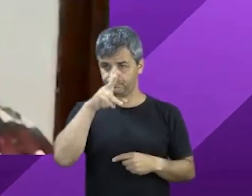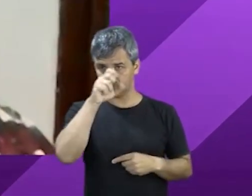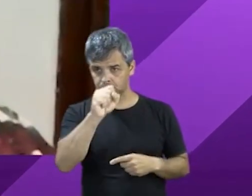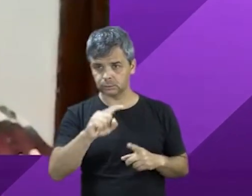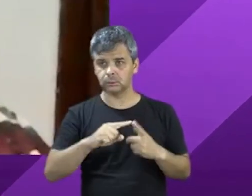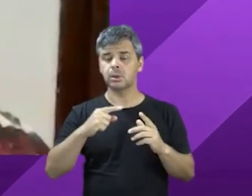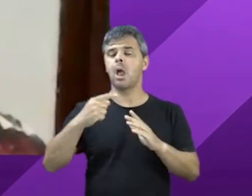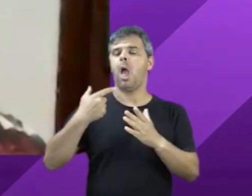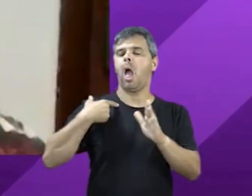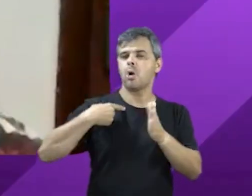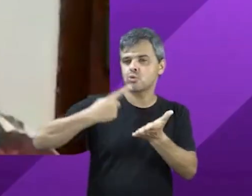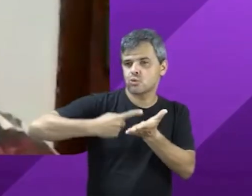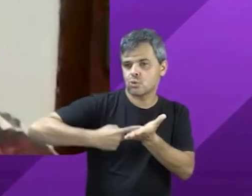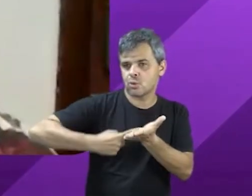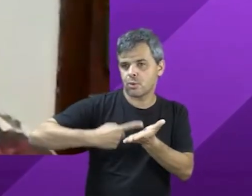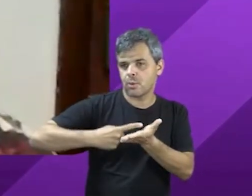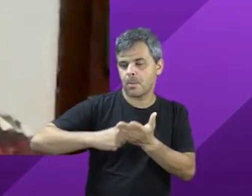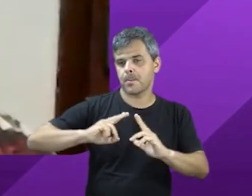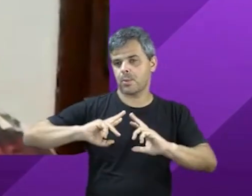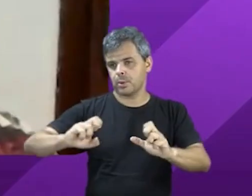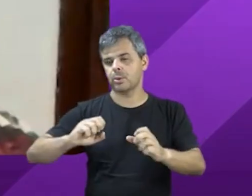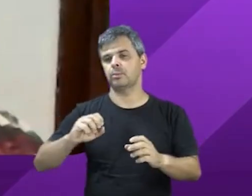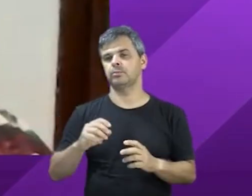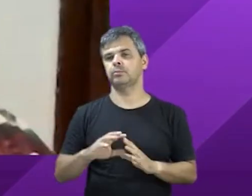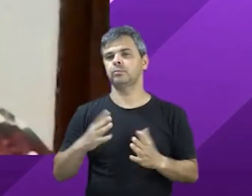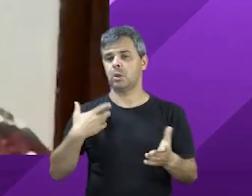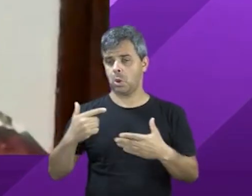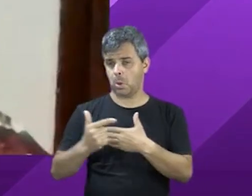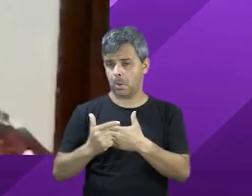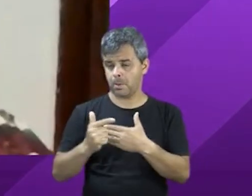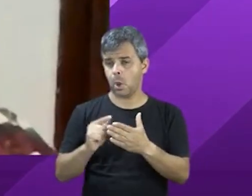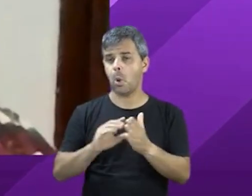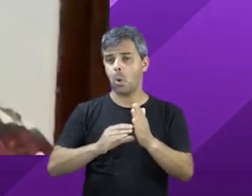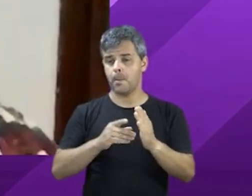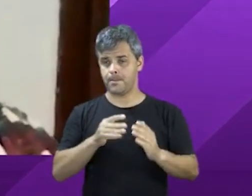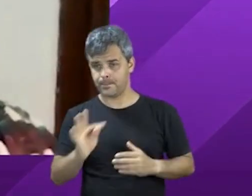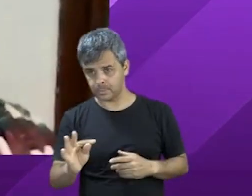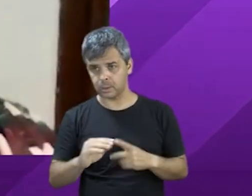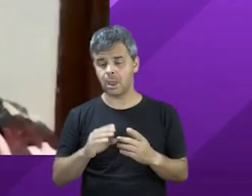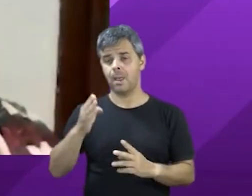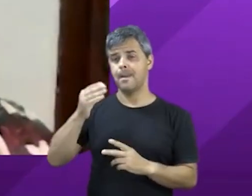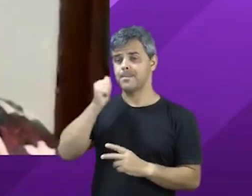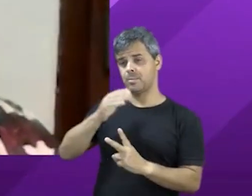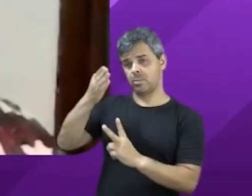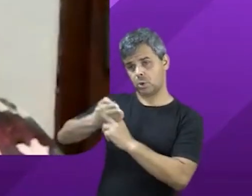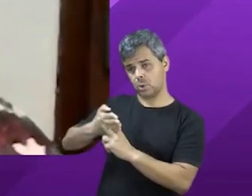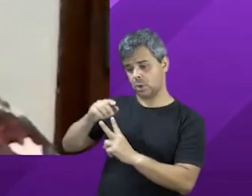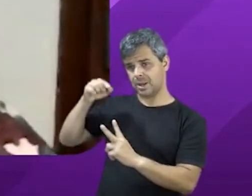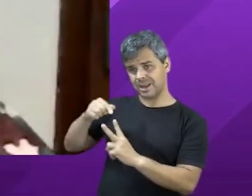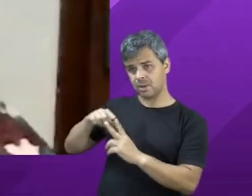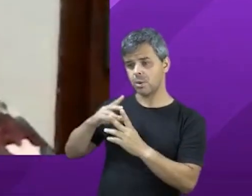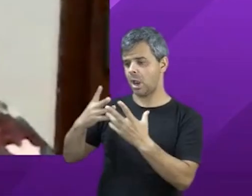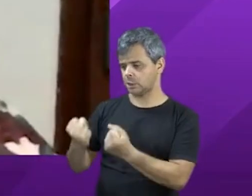fortalecem a agenda, né? Então, vejo que na atuação partidária, as mulheres bissexuais, elas acabam